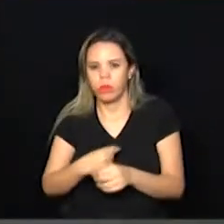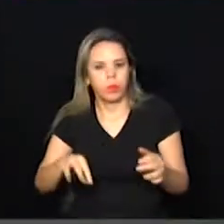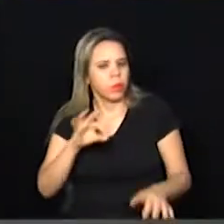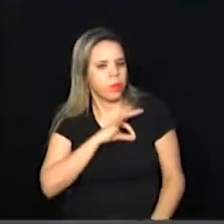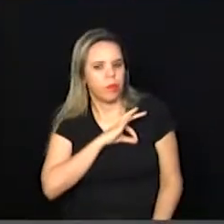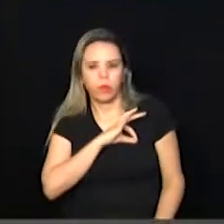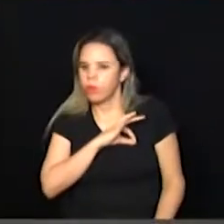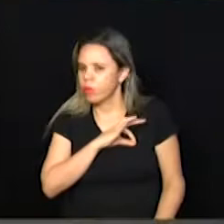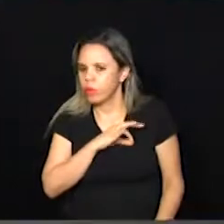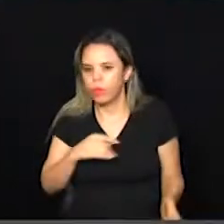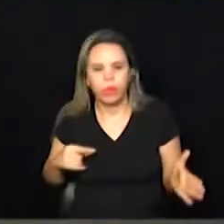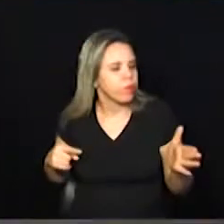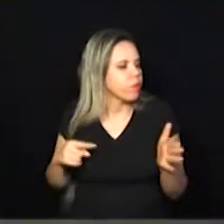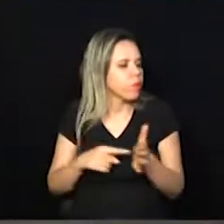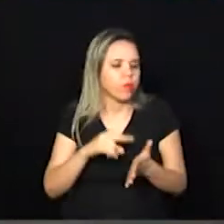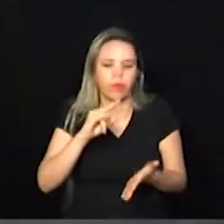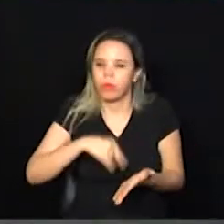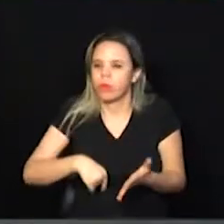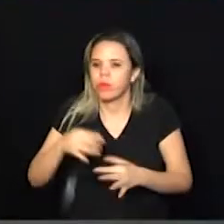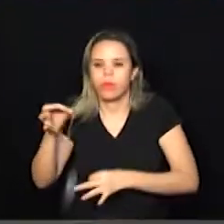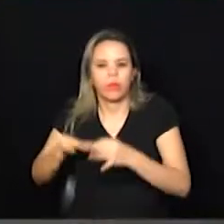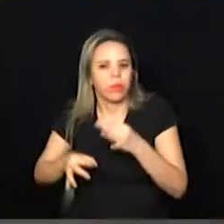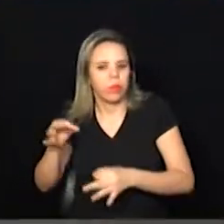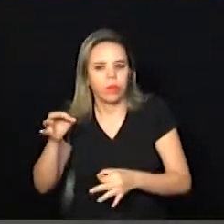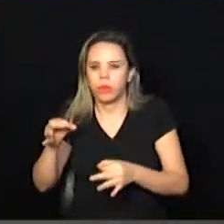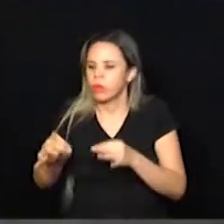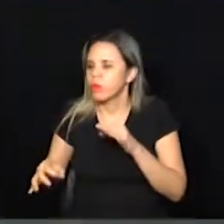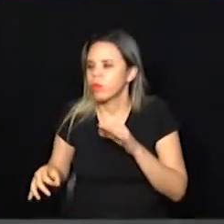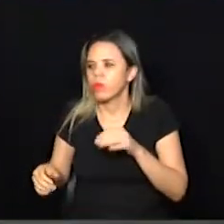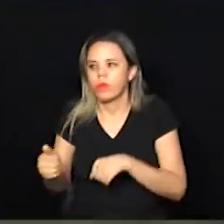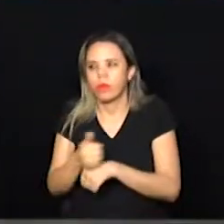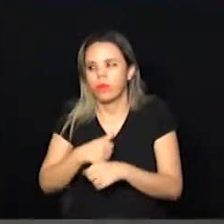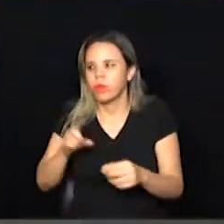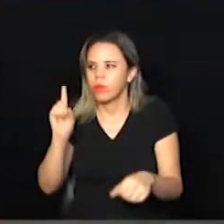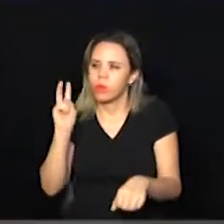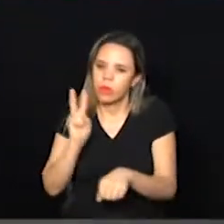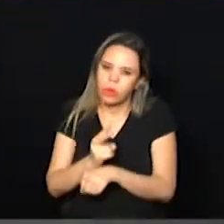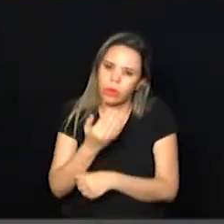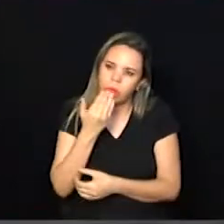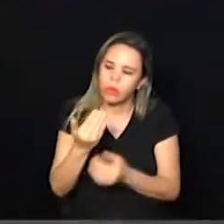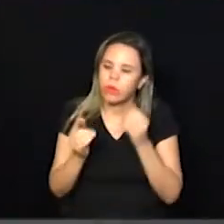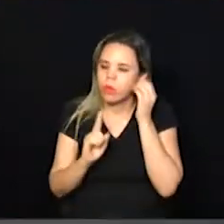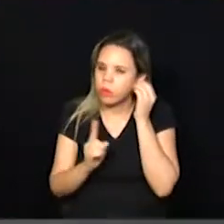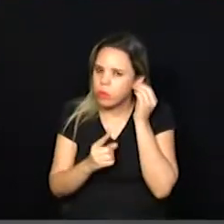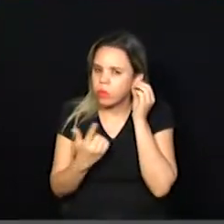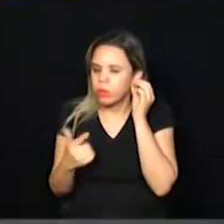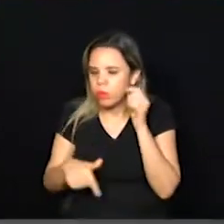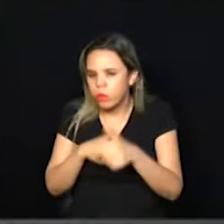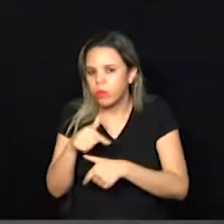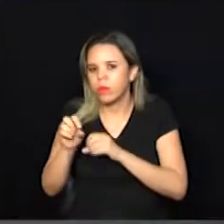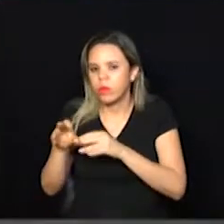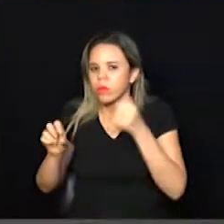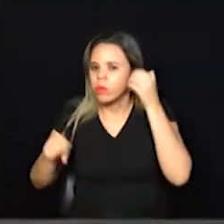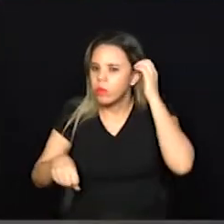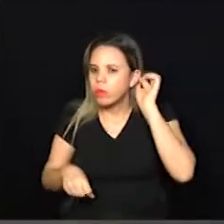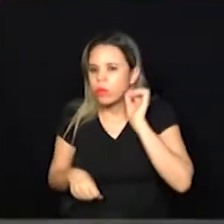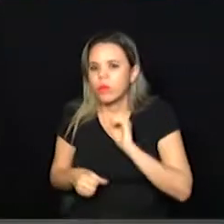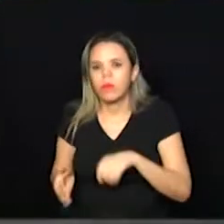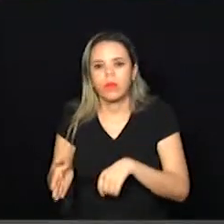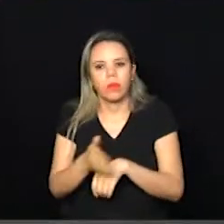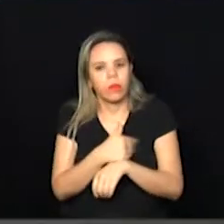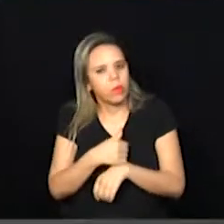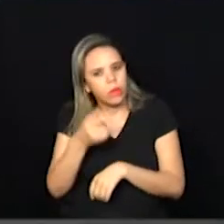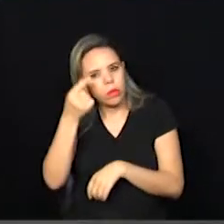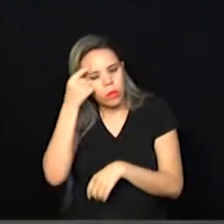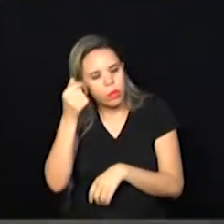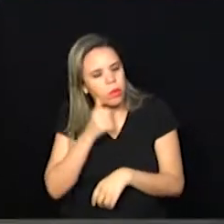delegacia, ou não procuram o judiciário para recorrer a uma medida protetiva. Então, nós temos que trabalhar, sim, no antes, conscientizar